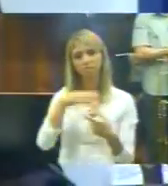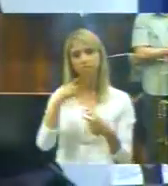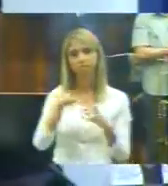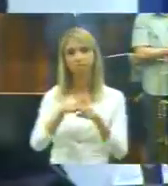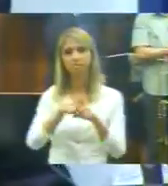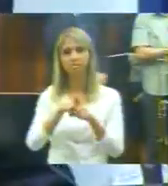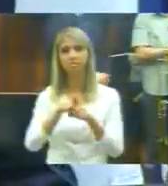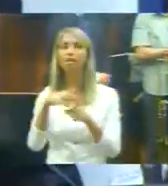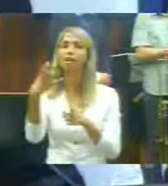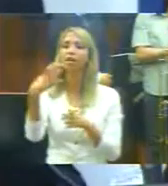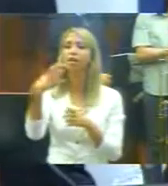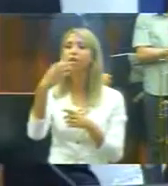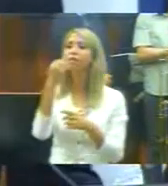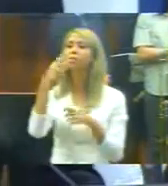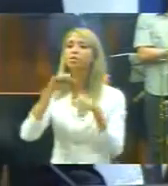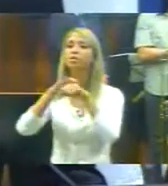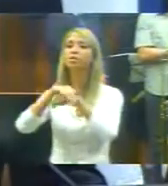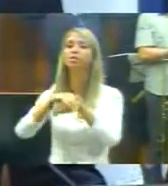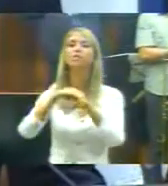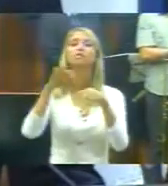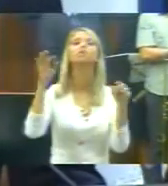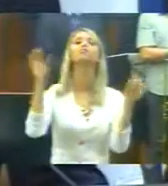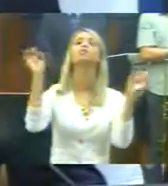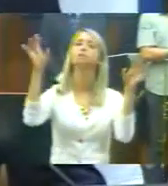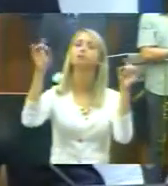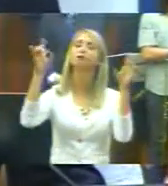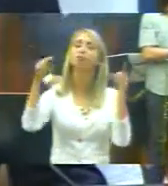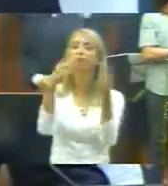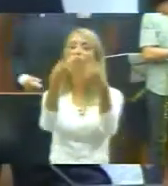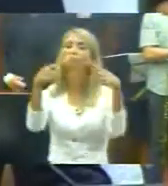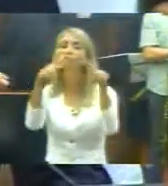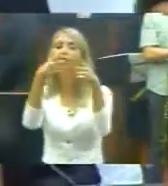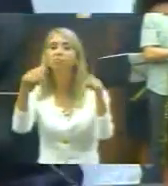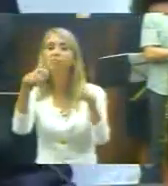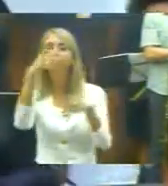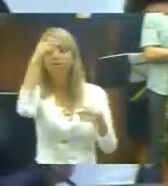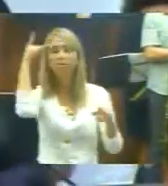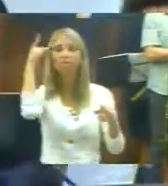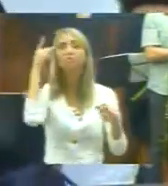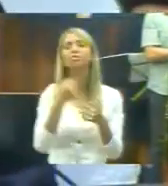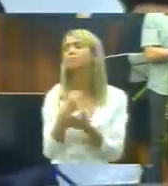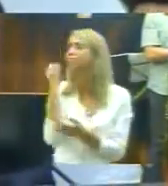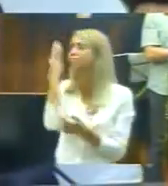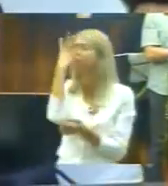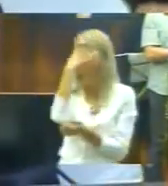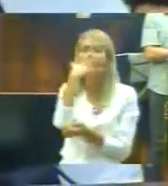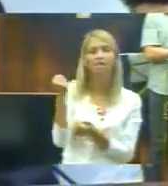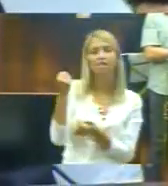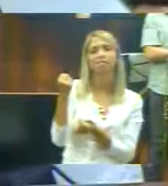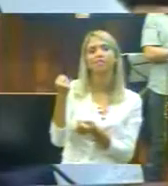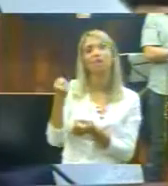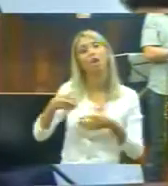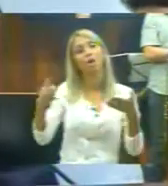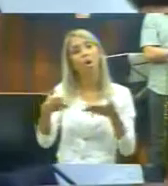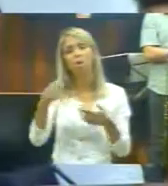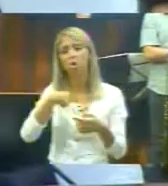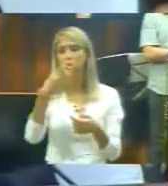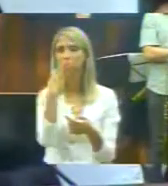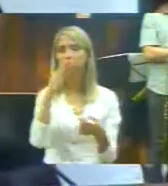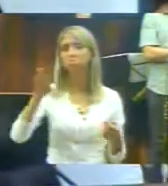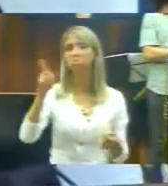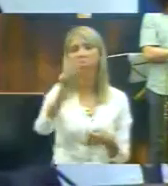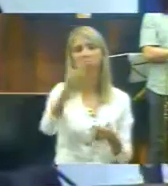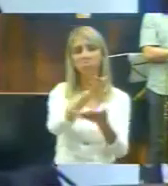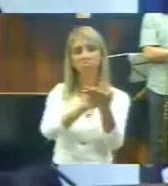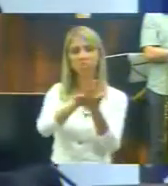Também gostaria de dar uma boa noite especial à banda, à orquestra, muito bonita. E hoje eu não venho aqui para fazer promessas a ninguém,